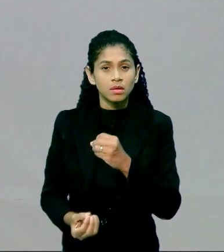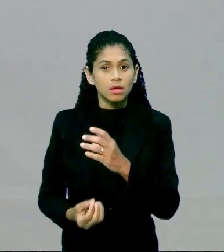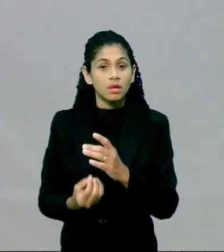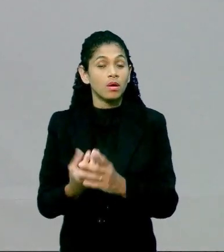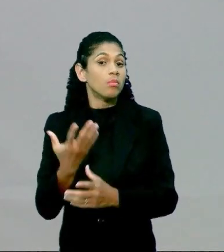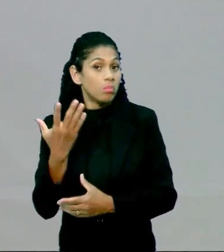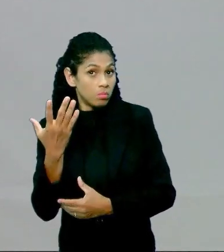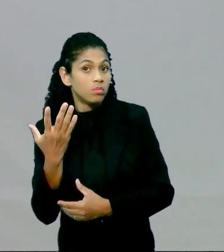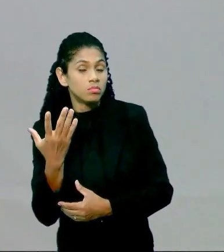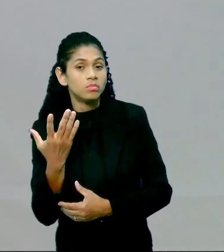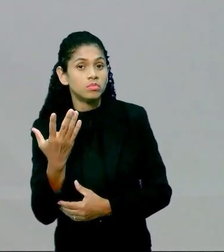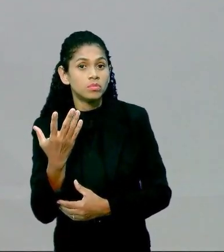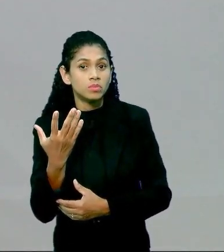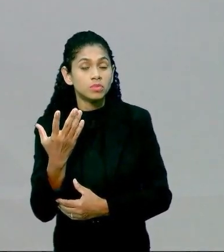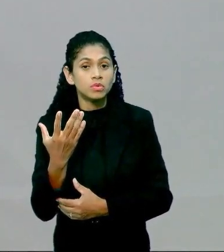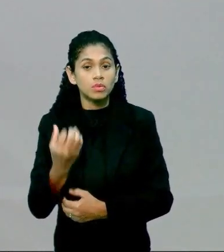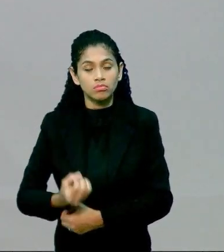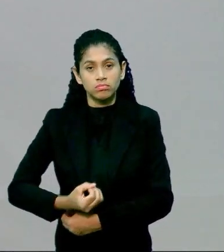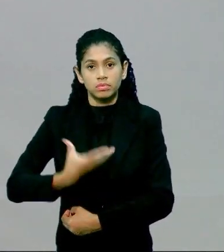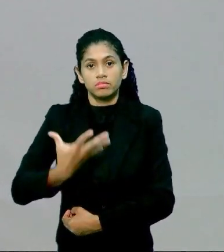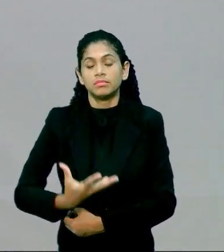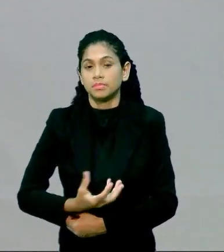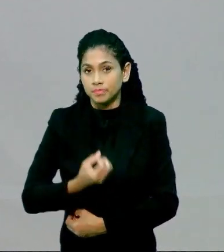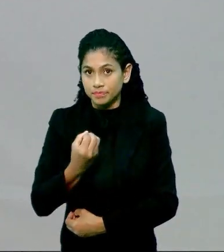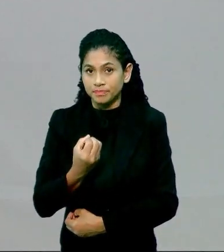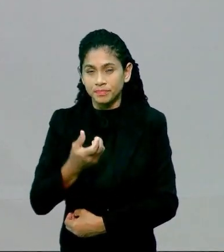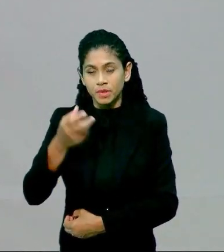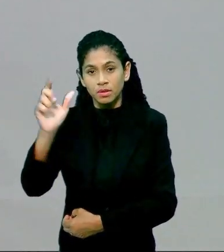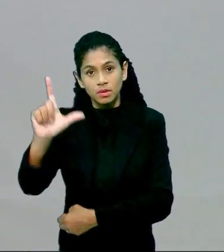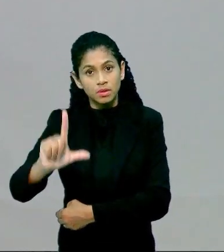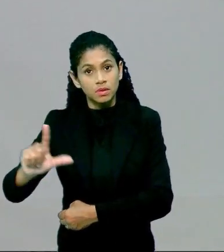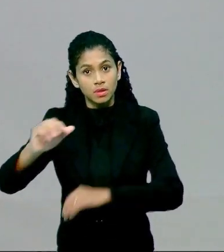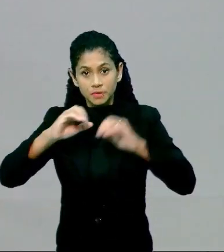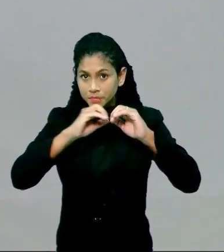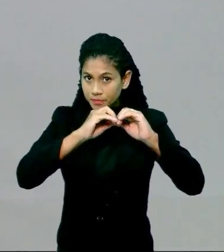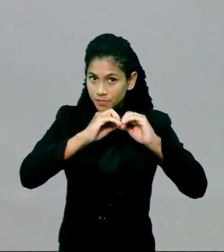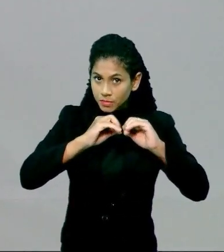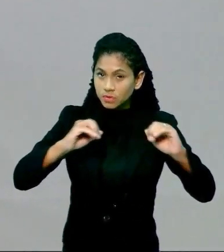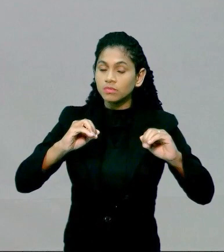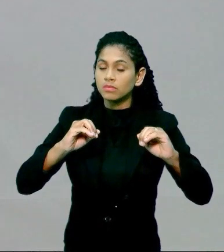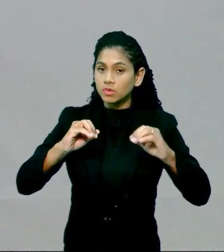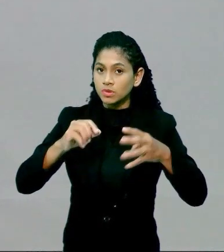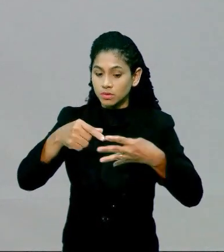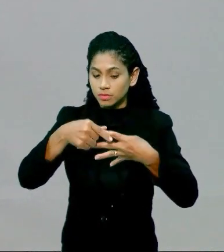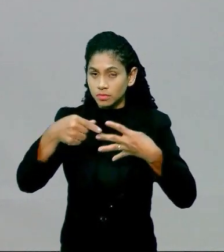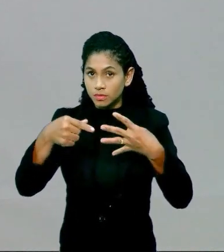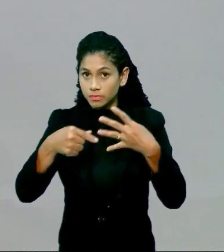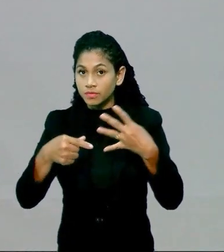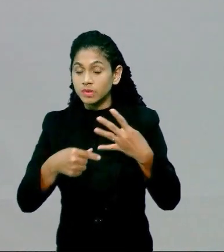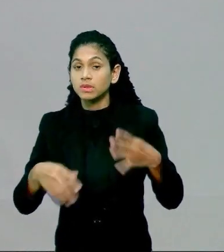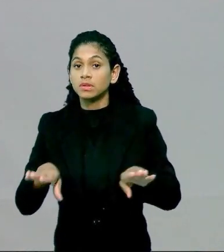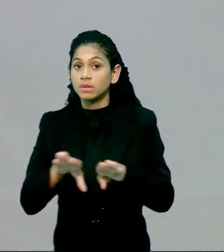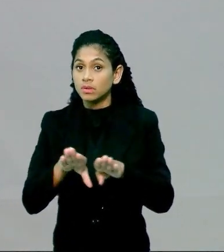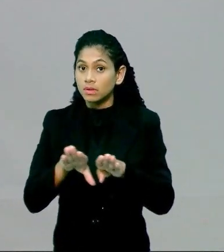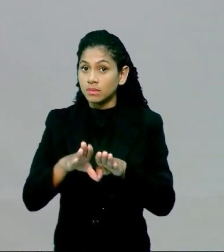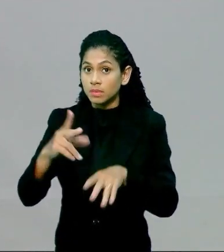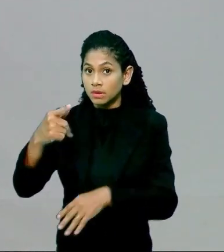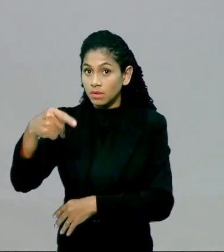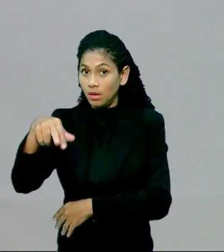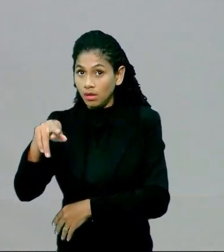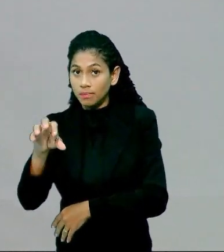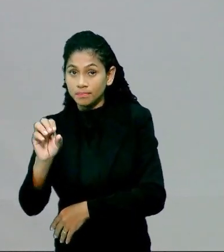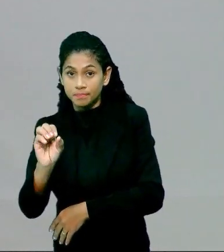se divide, como eu já sempre falo, a literatura ela se divide no verso e na prosa, quer dizer, texto organizado